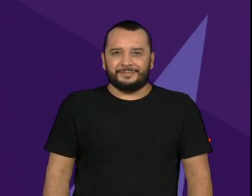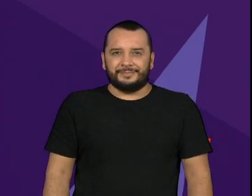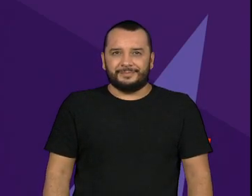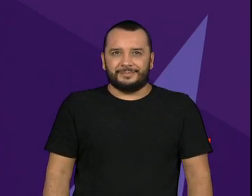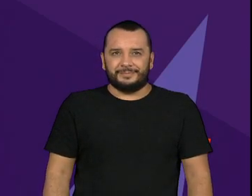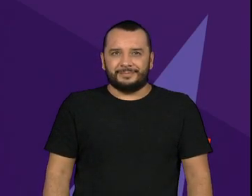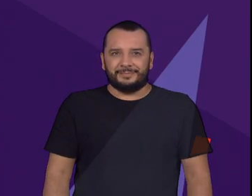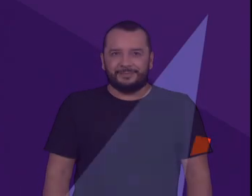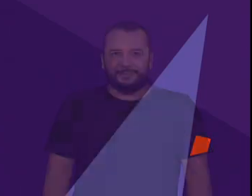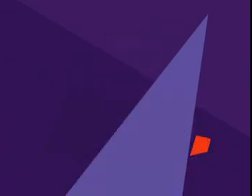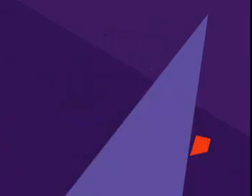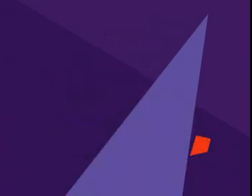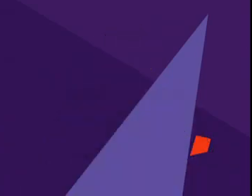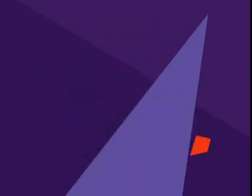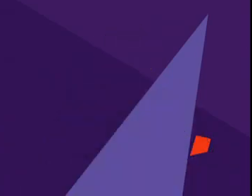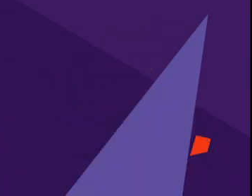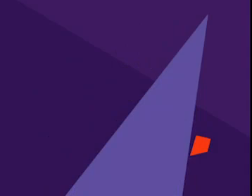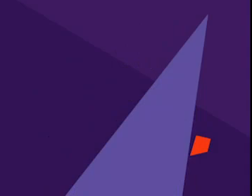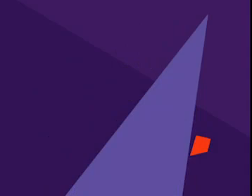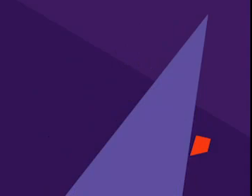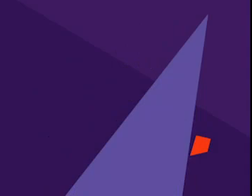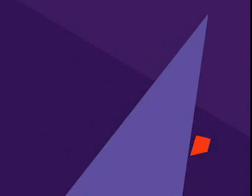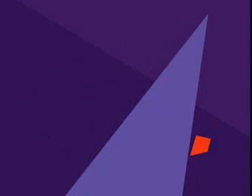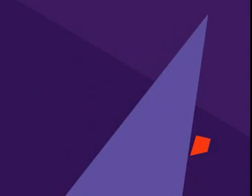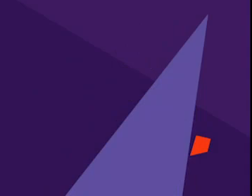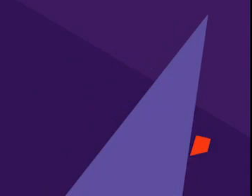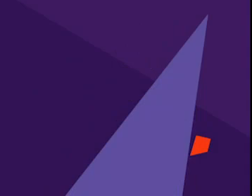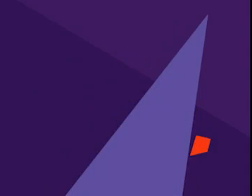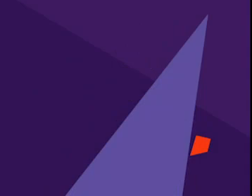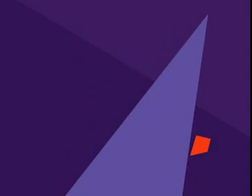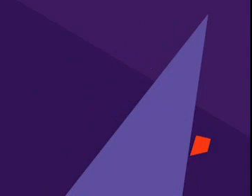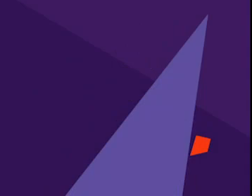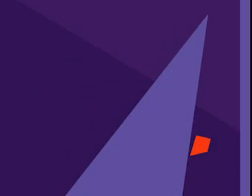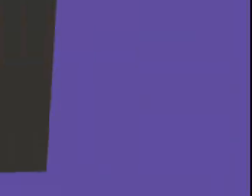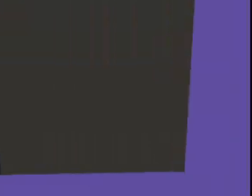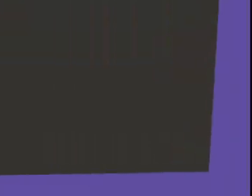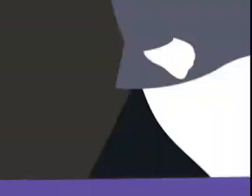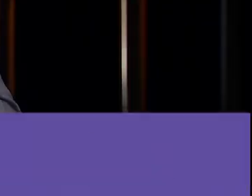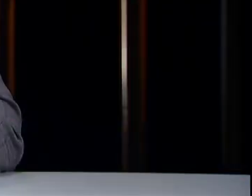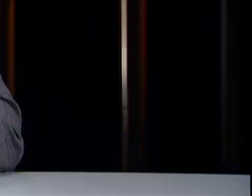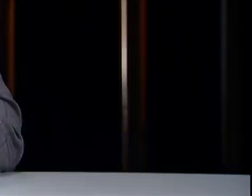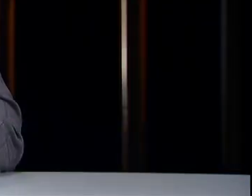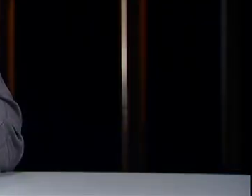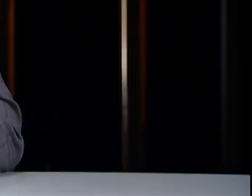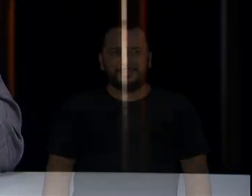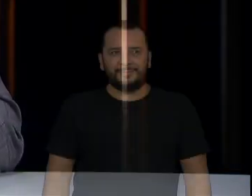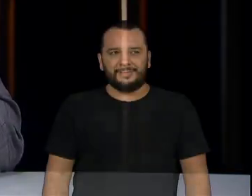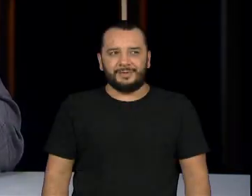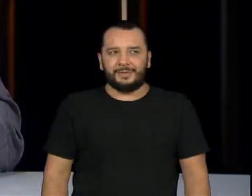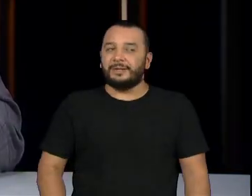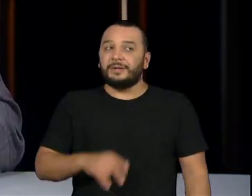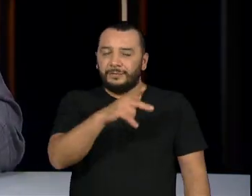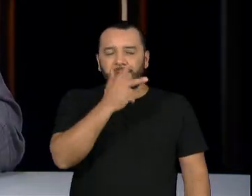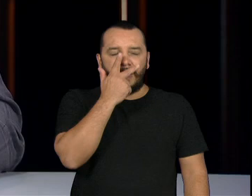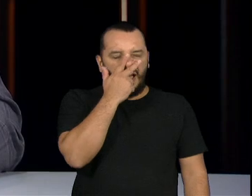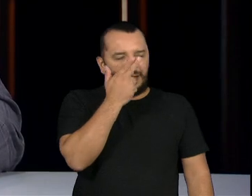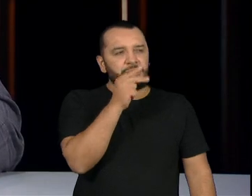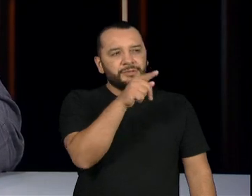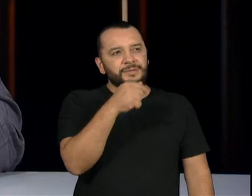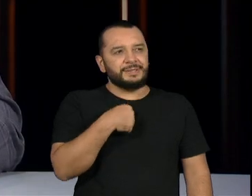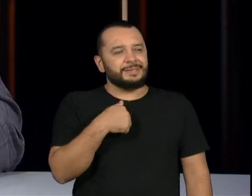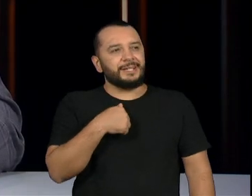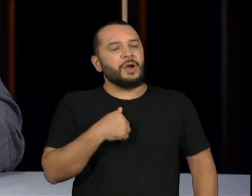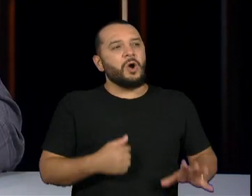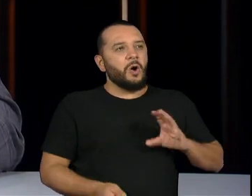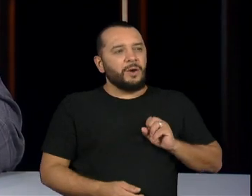happy guy. Oh, just a look at that happy, the happy. Você acha que você se expressa melhor